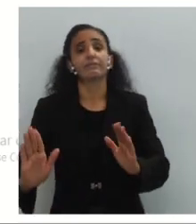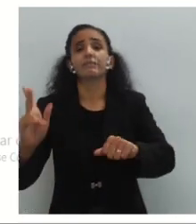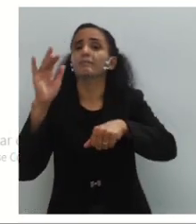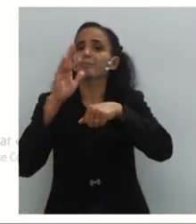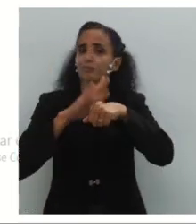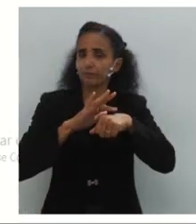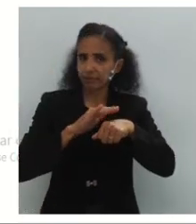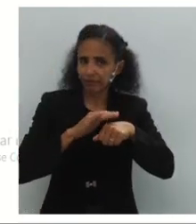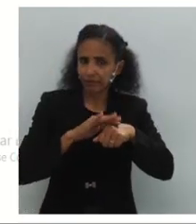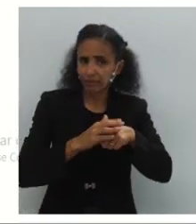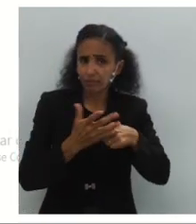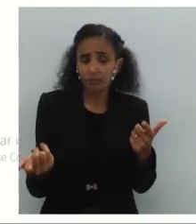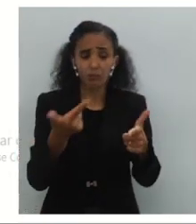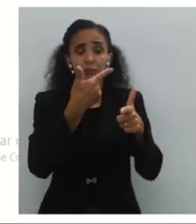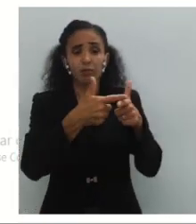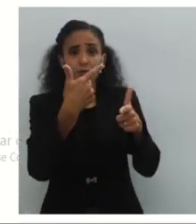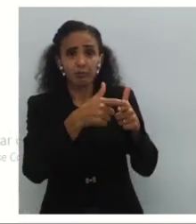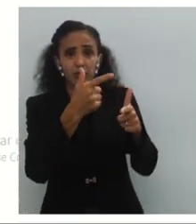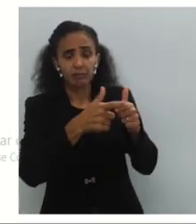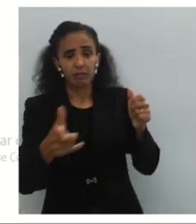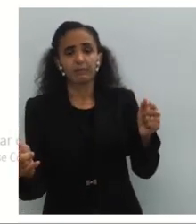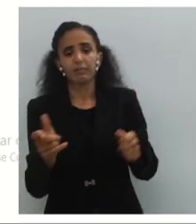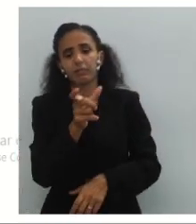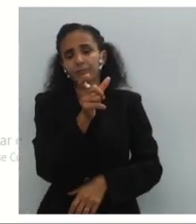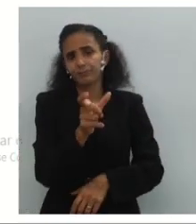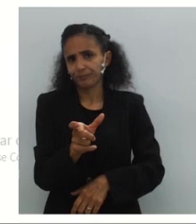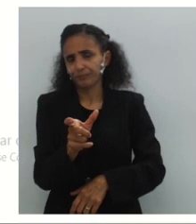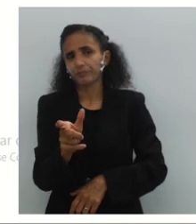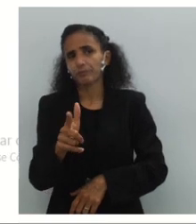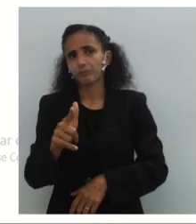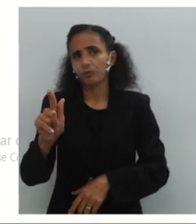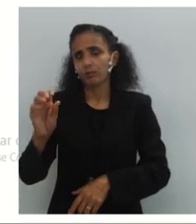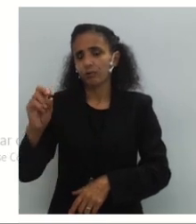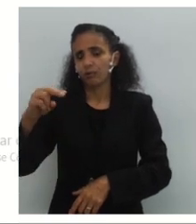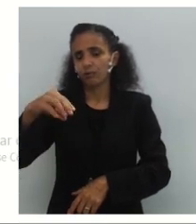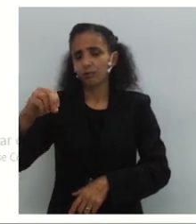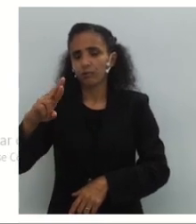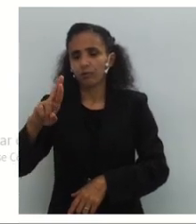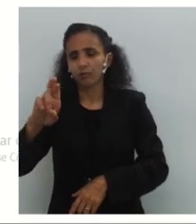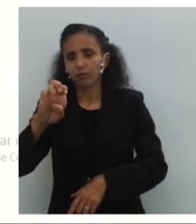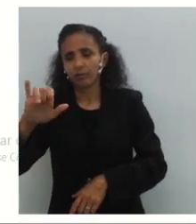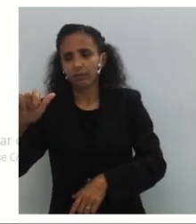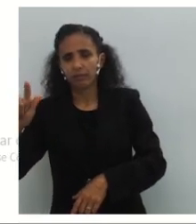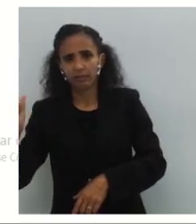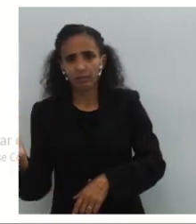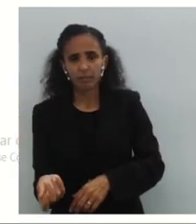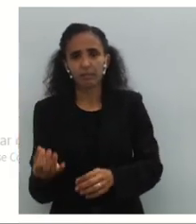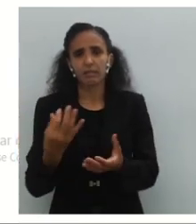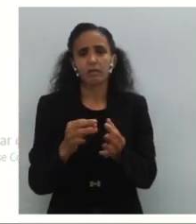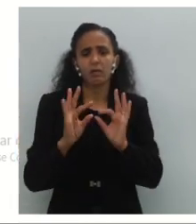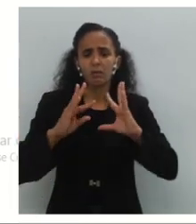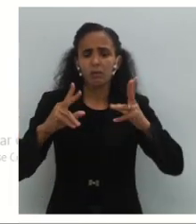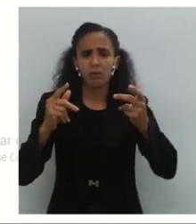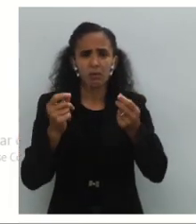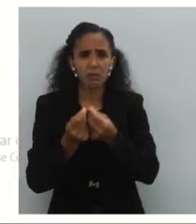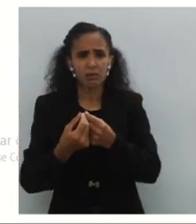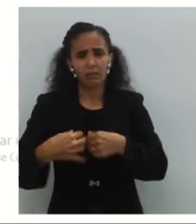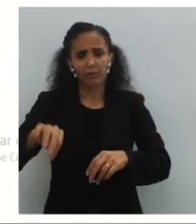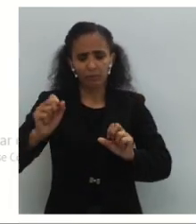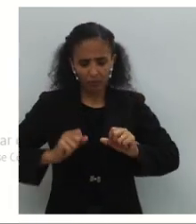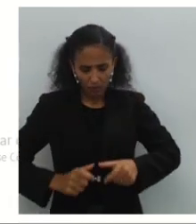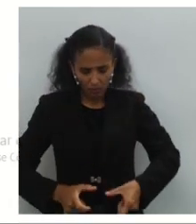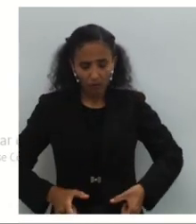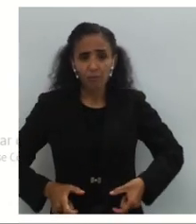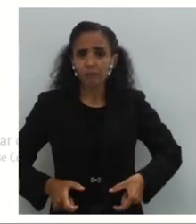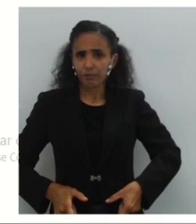O problema frequente, na realidade, da gonorreia em homens e mulheres, eles costumam afetar o quê?